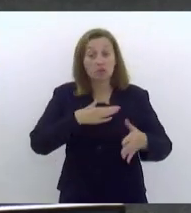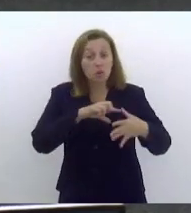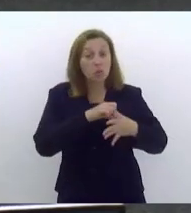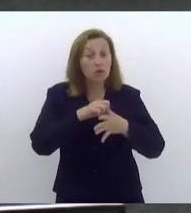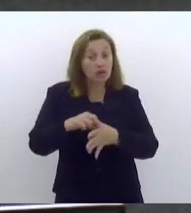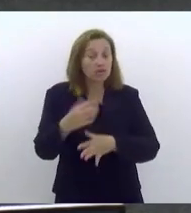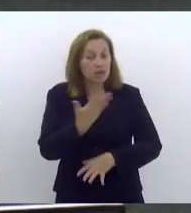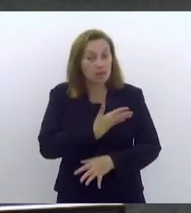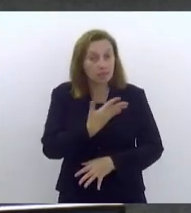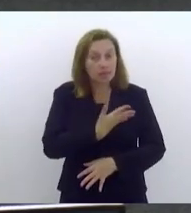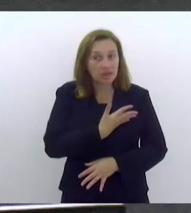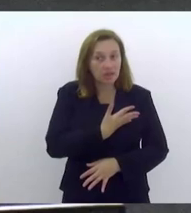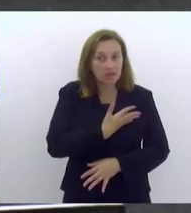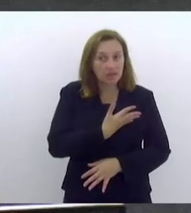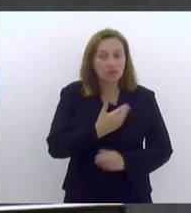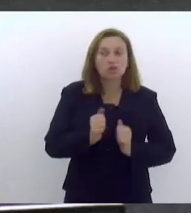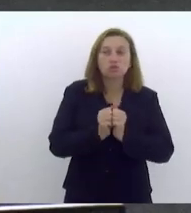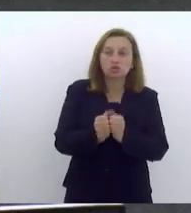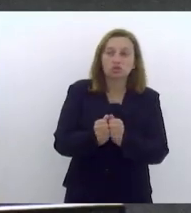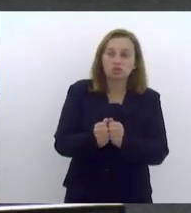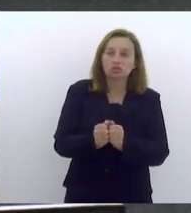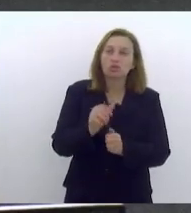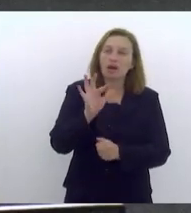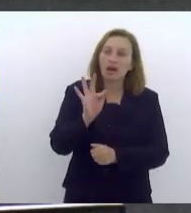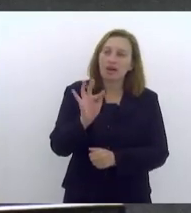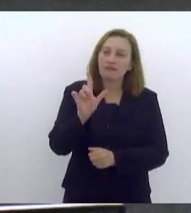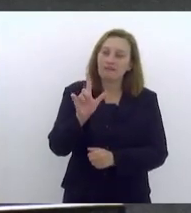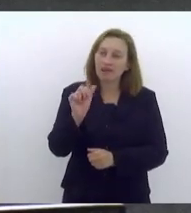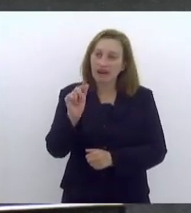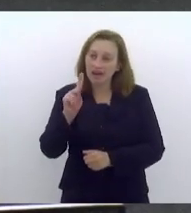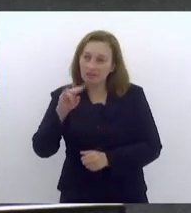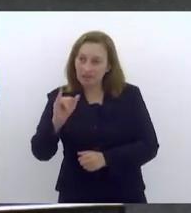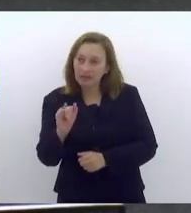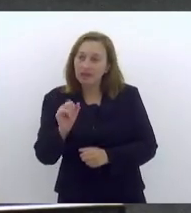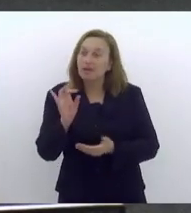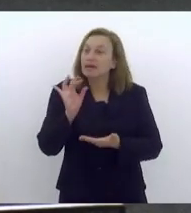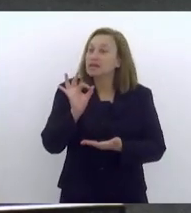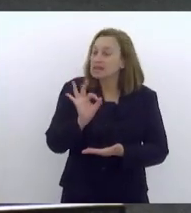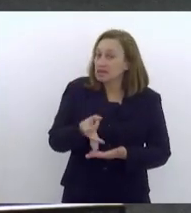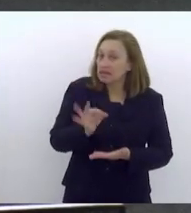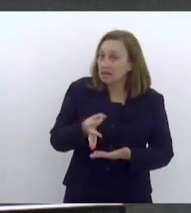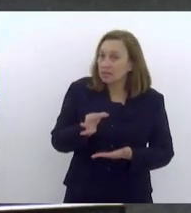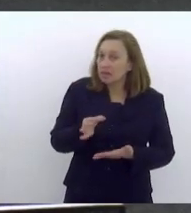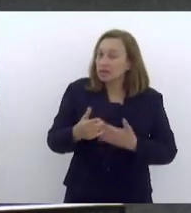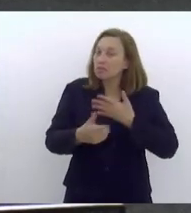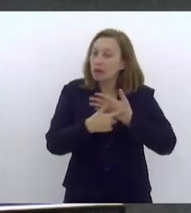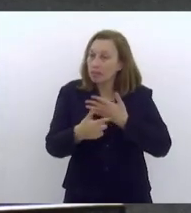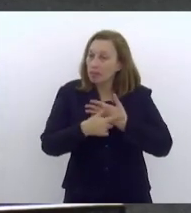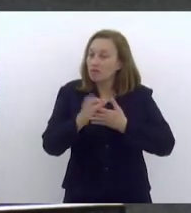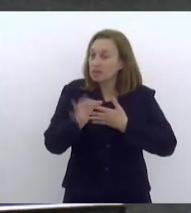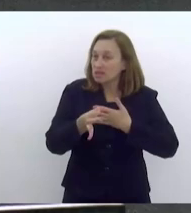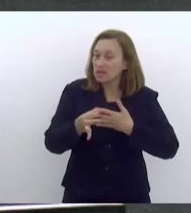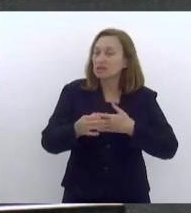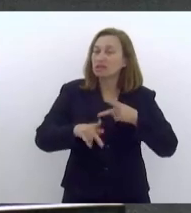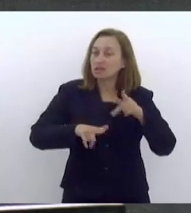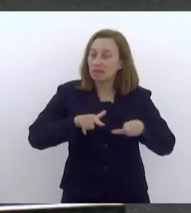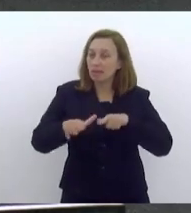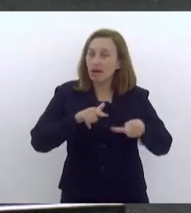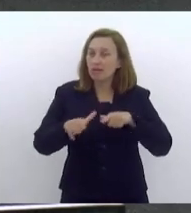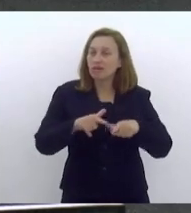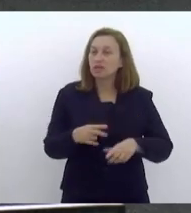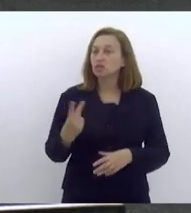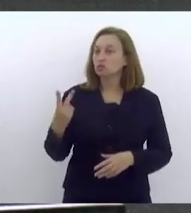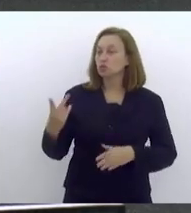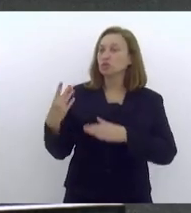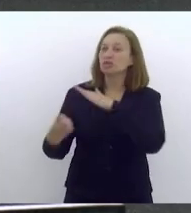grande amigo, junto com a Flávia, com os demais, aí para fazermos realmente fazer o direito da população. E dizer que duas